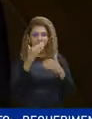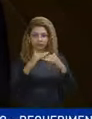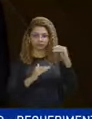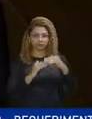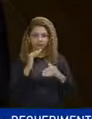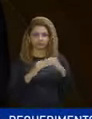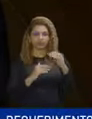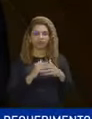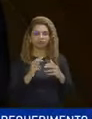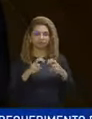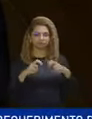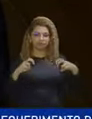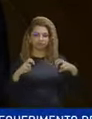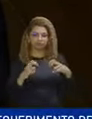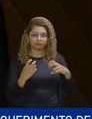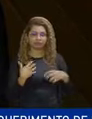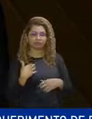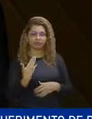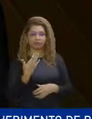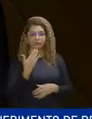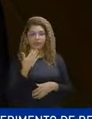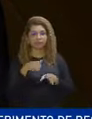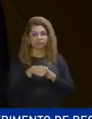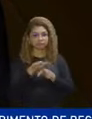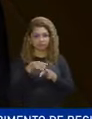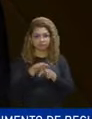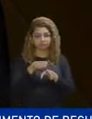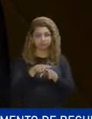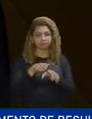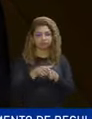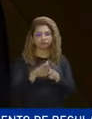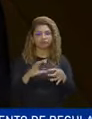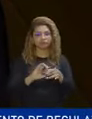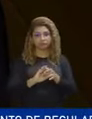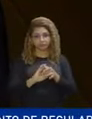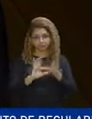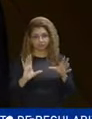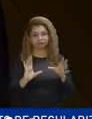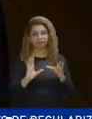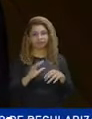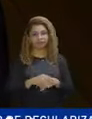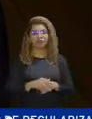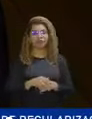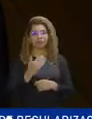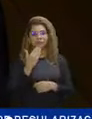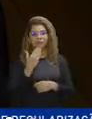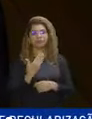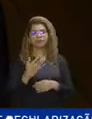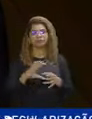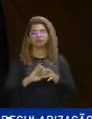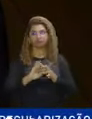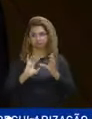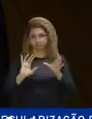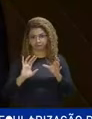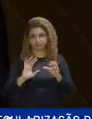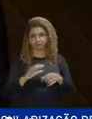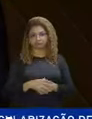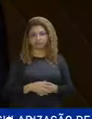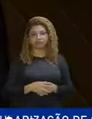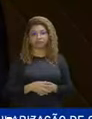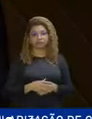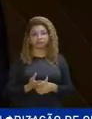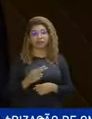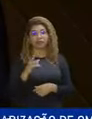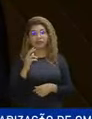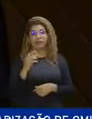eleitorais e partidárias sugeriu o deferimento do pedido de regularização. Após sobreviver o pedido de concessão de tutela